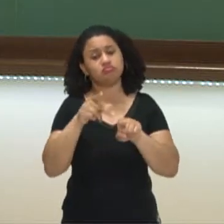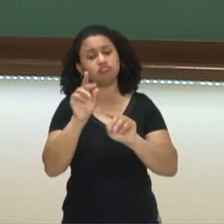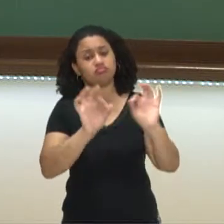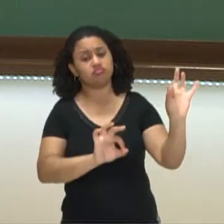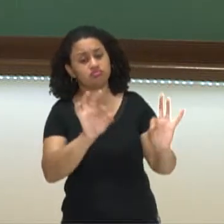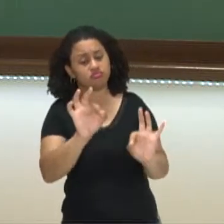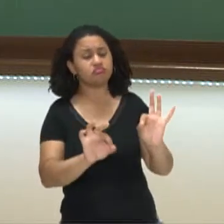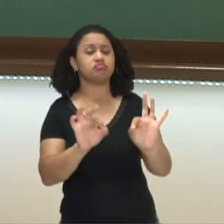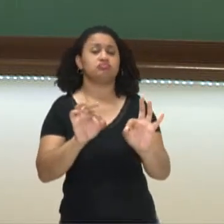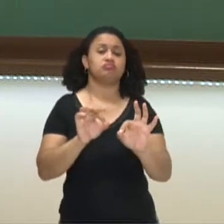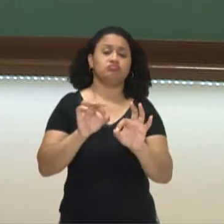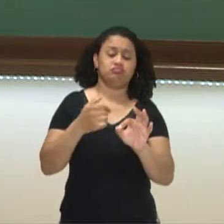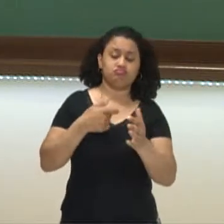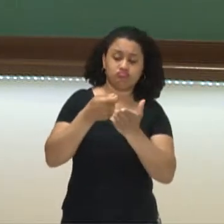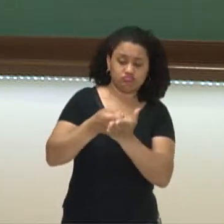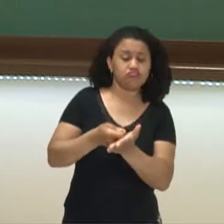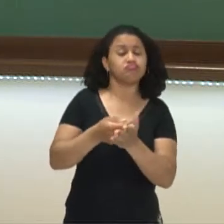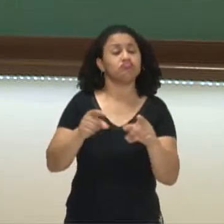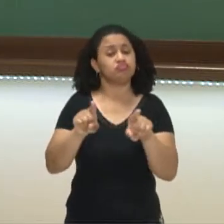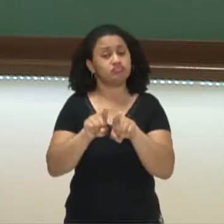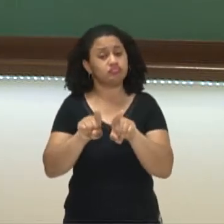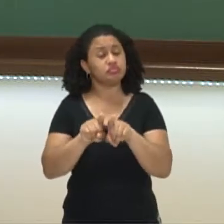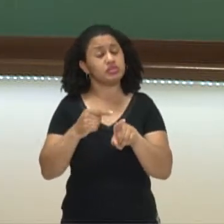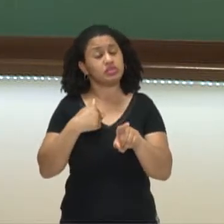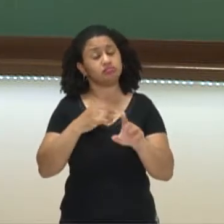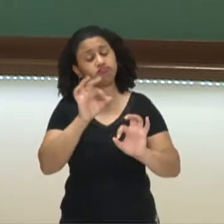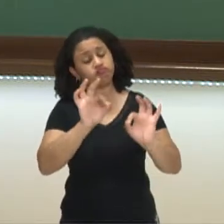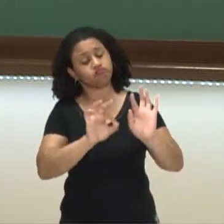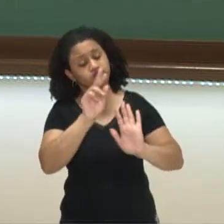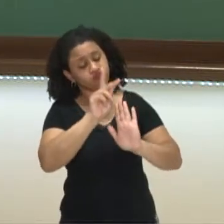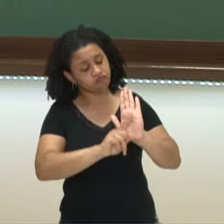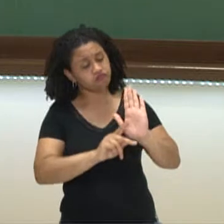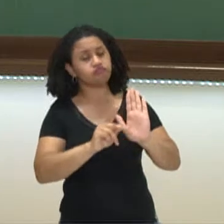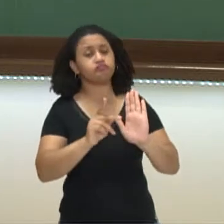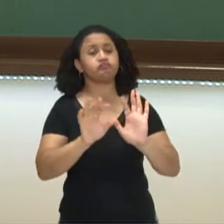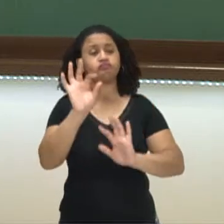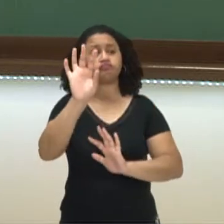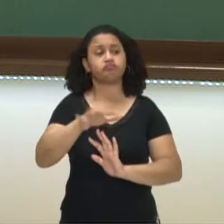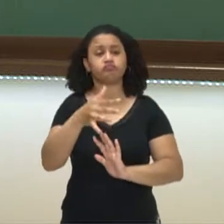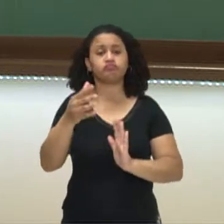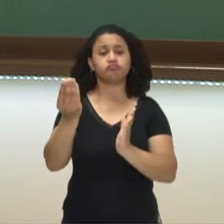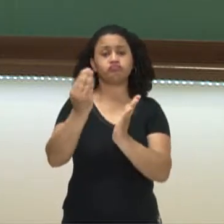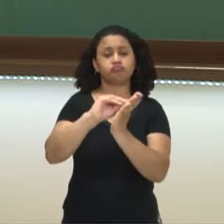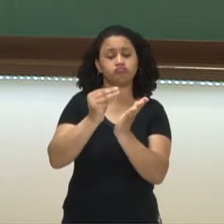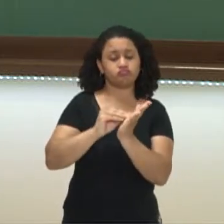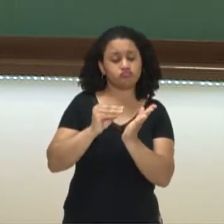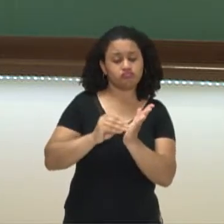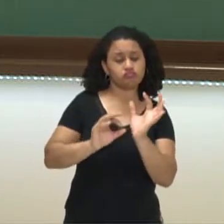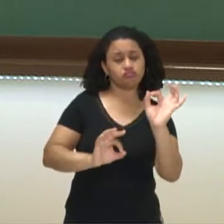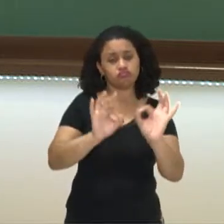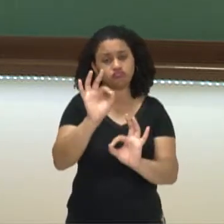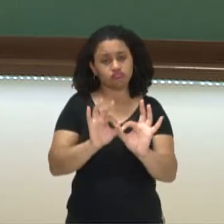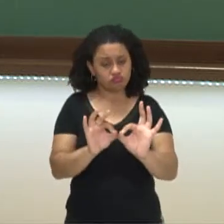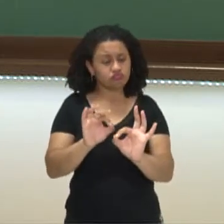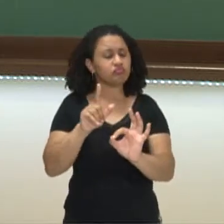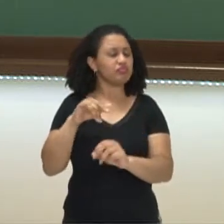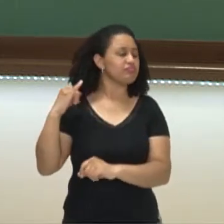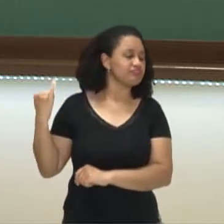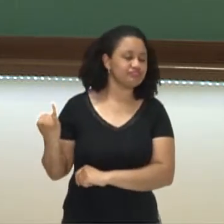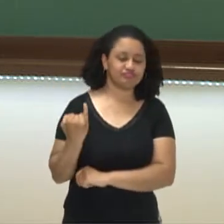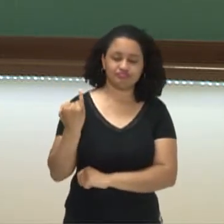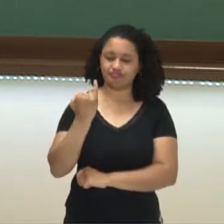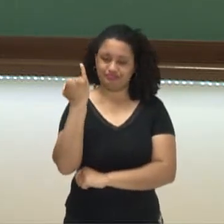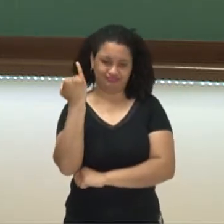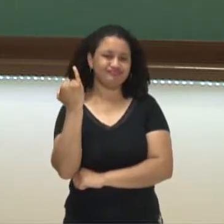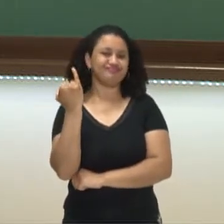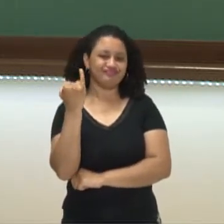organização, sua disciplina, ter um planejamento, um cronograma, organizar-se. Isso é